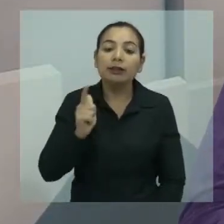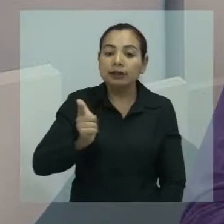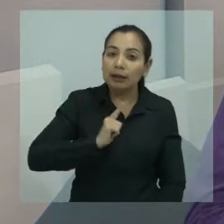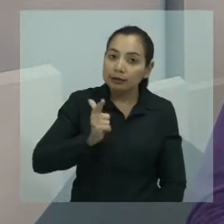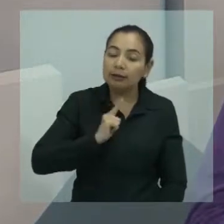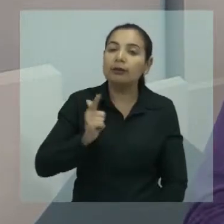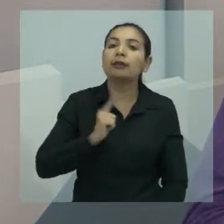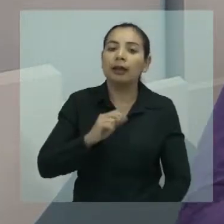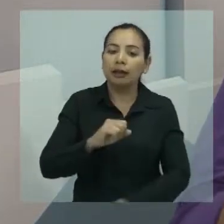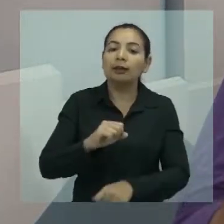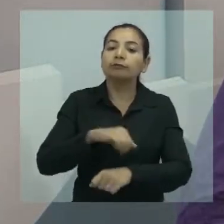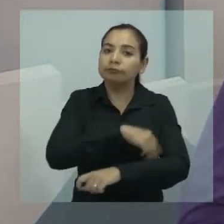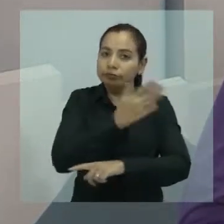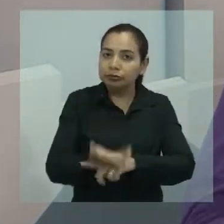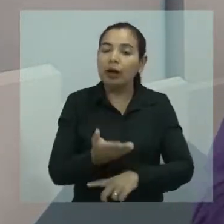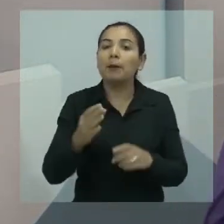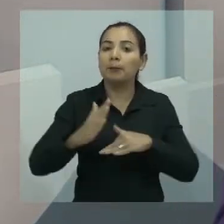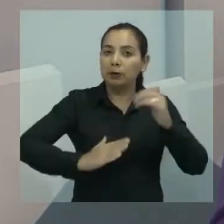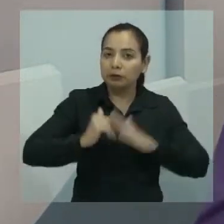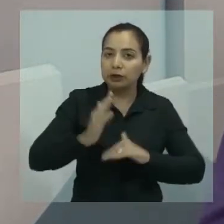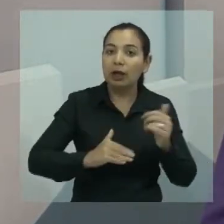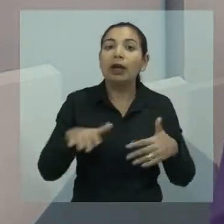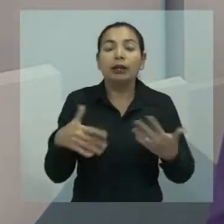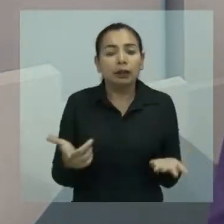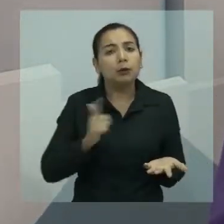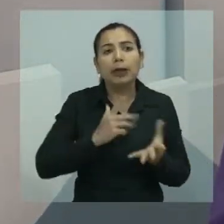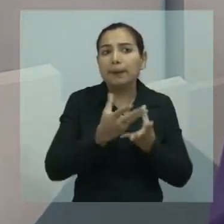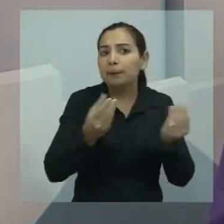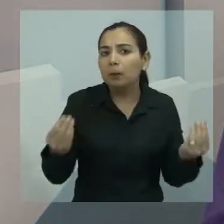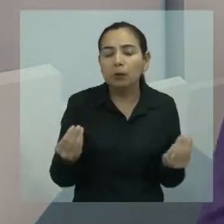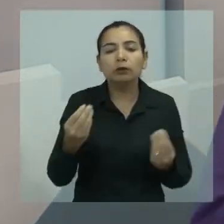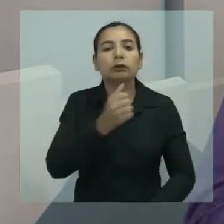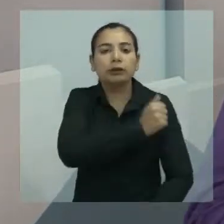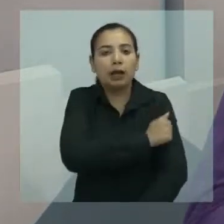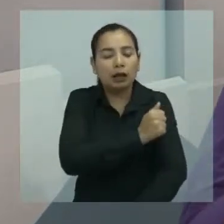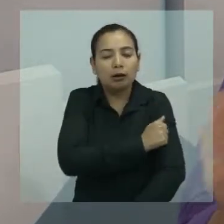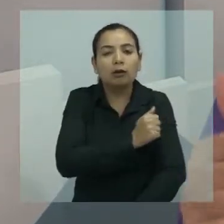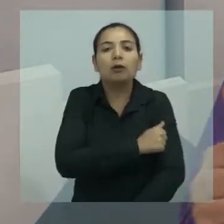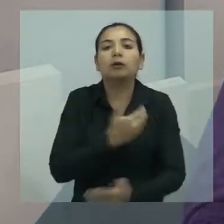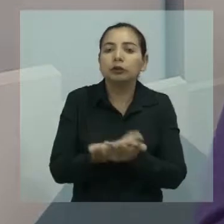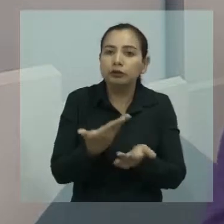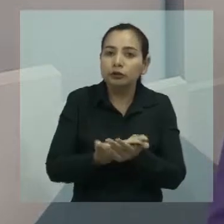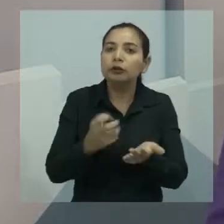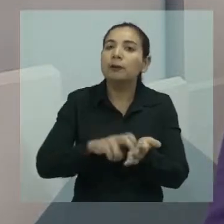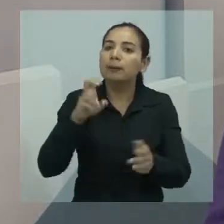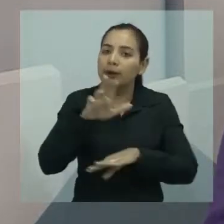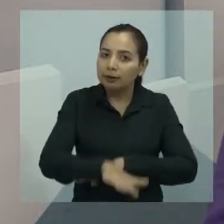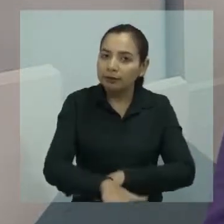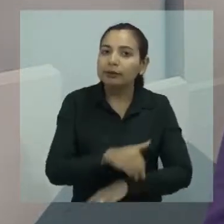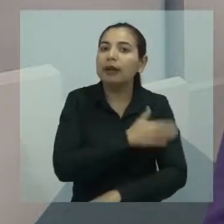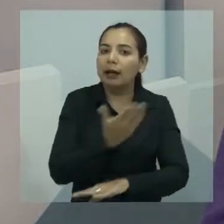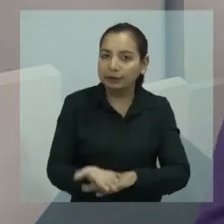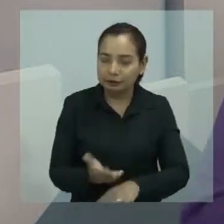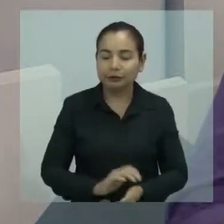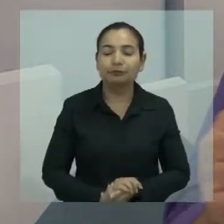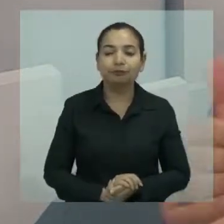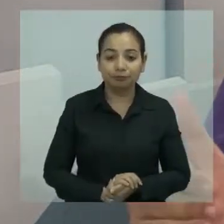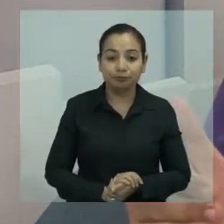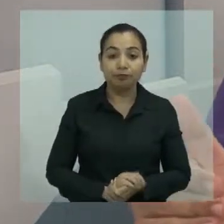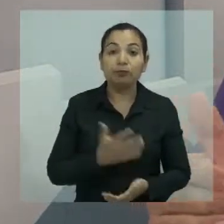21 escolas profissionalizantes só em Fortaleza. Então, aqui, por exemplo, a gente já tem um número de 33%, 35% dos estudantes